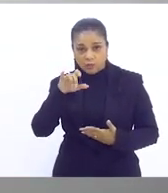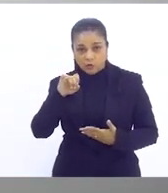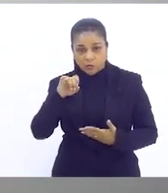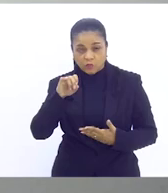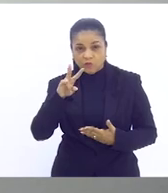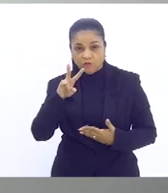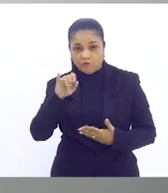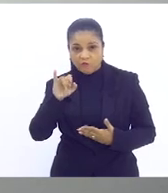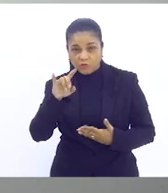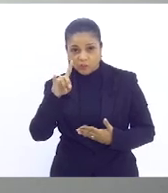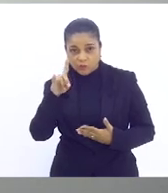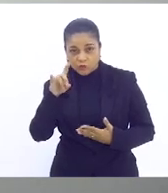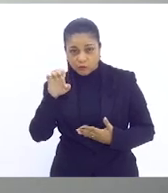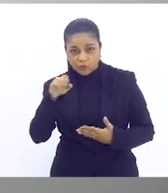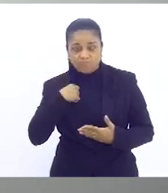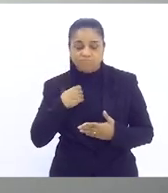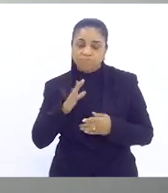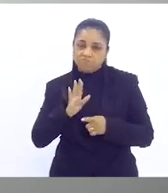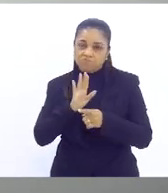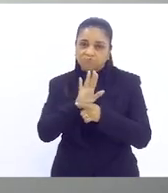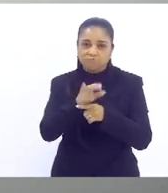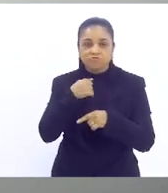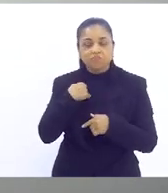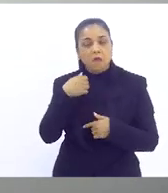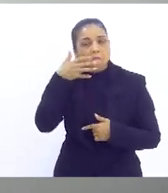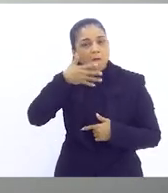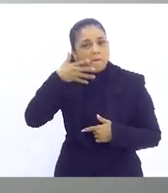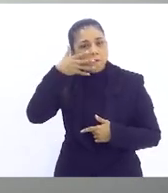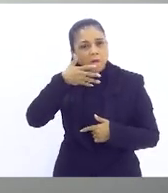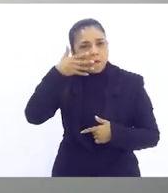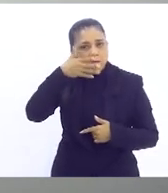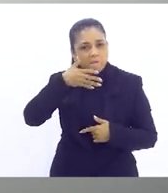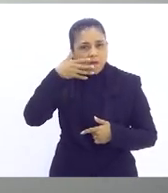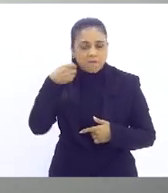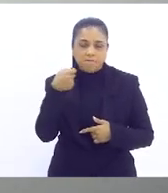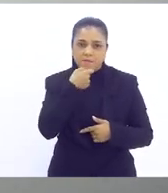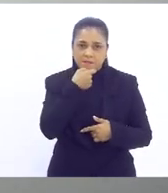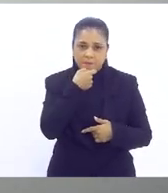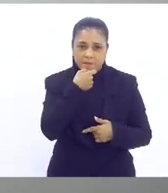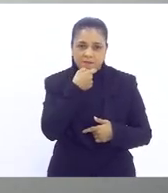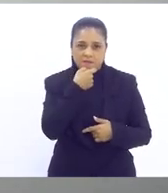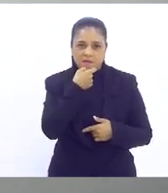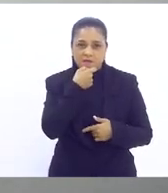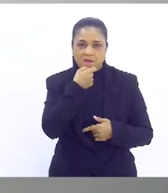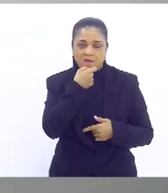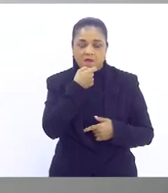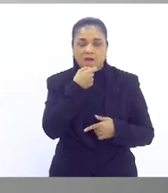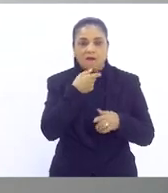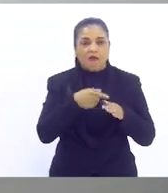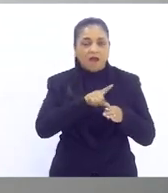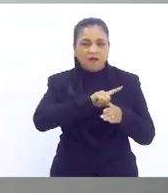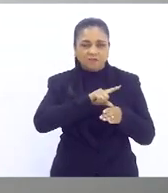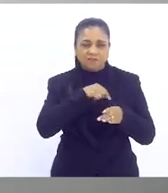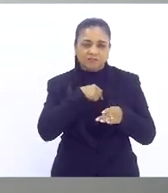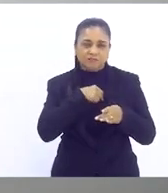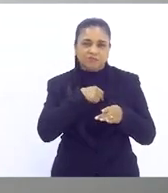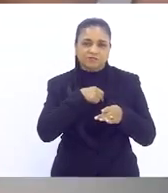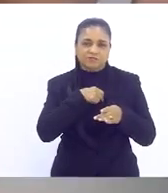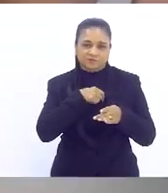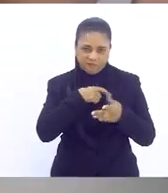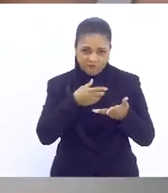fazer uma contribuição antes de passar para o Presidente do Clube de Engenharia